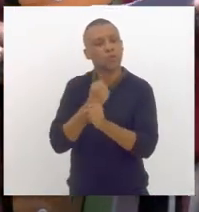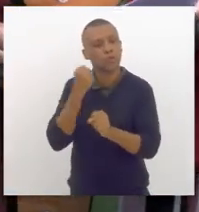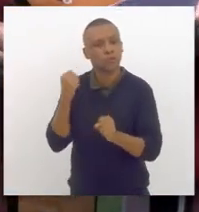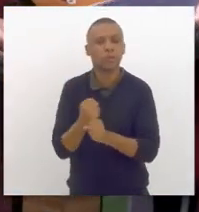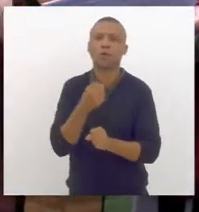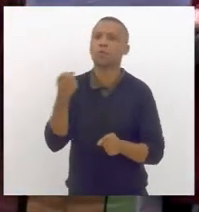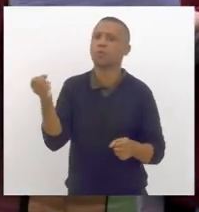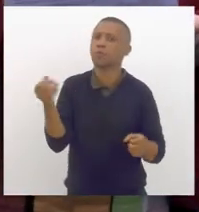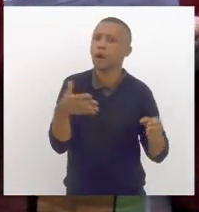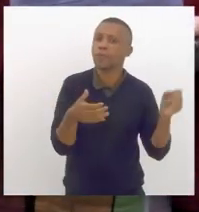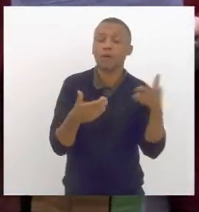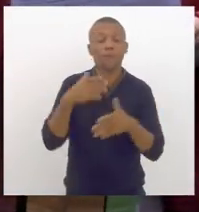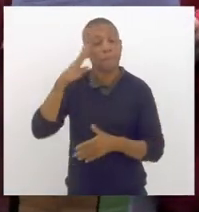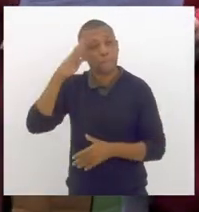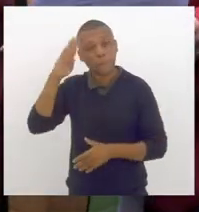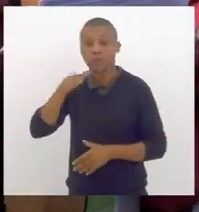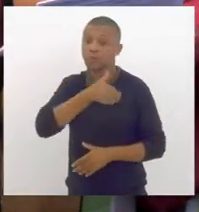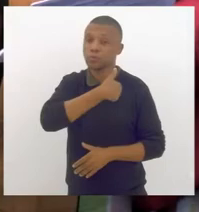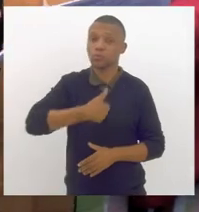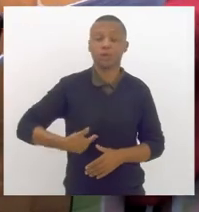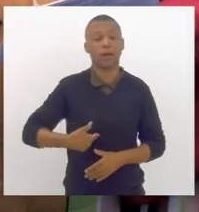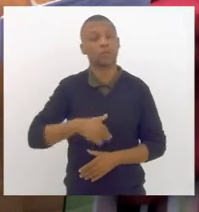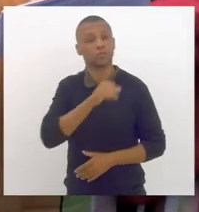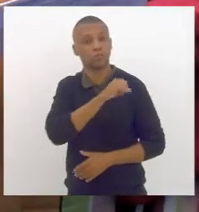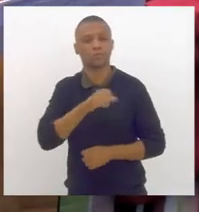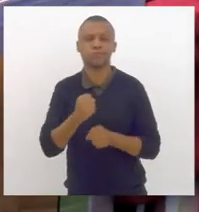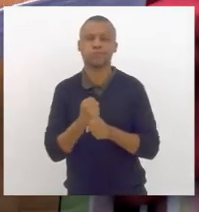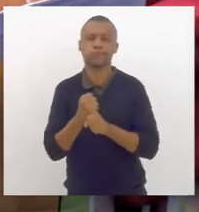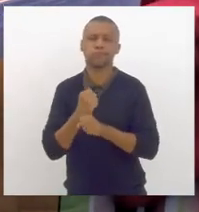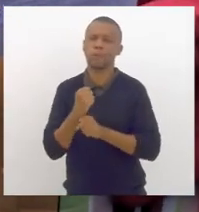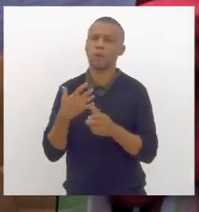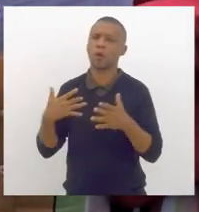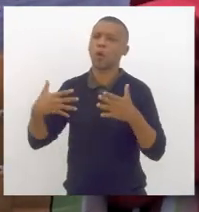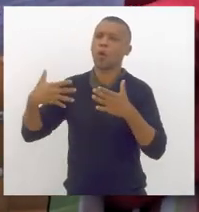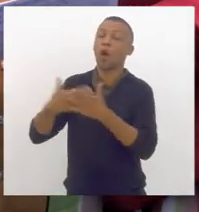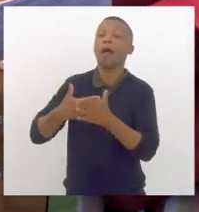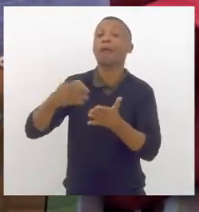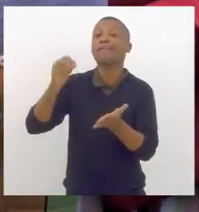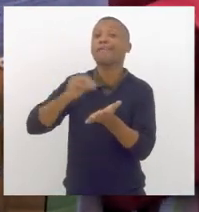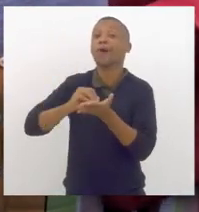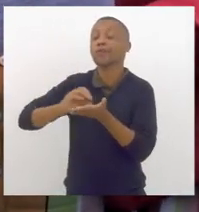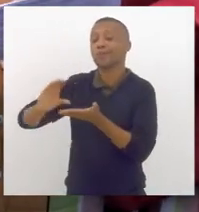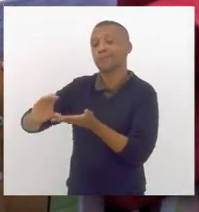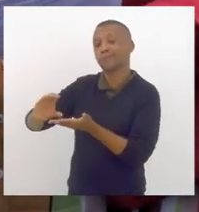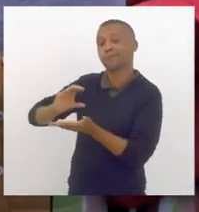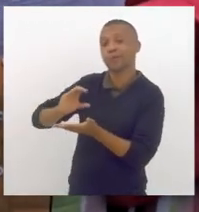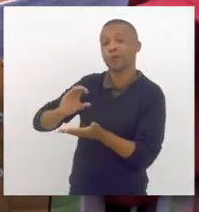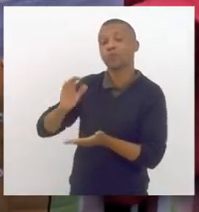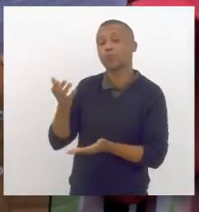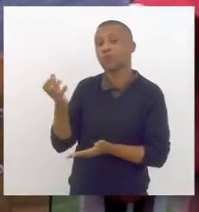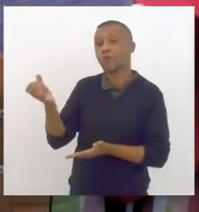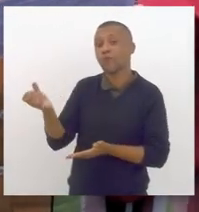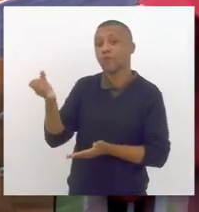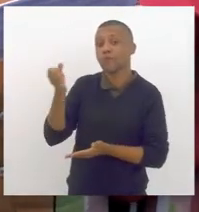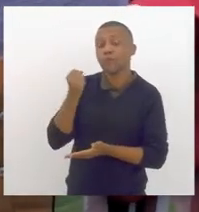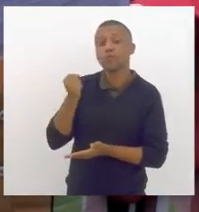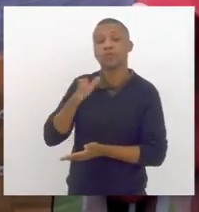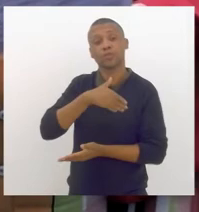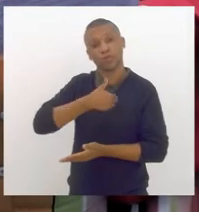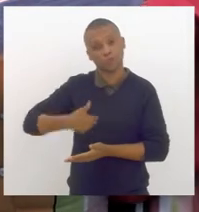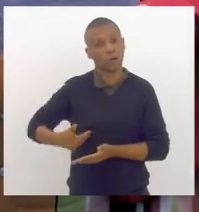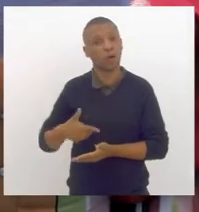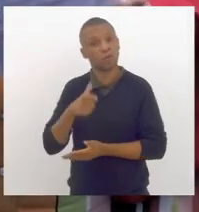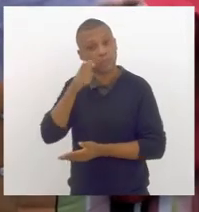importante, sobretudo num Estado que há muitos anos não executa os recursos do FEIS. do Fundo Estadual de Habitação de Interesse Social, que esse